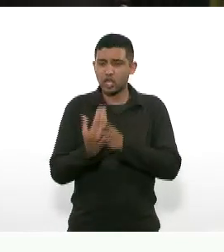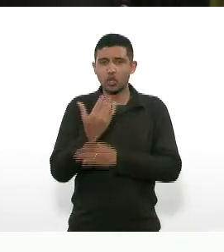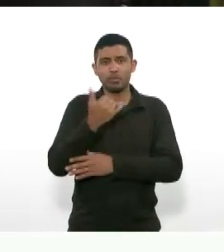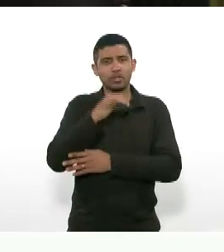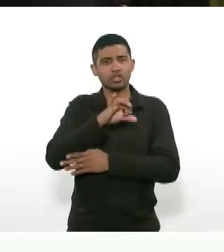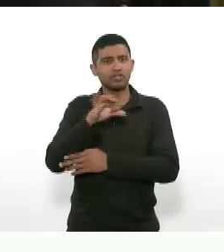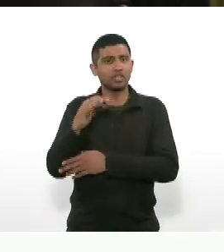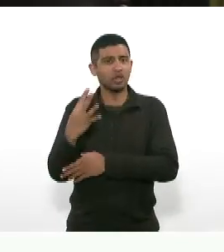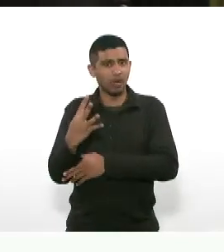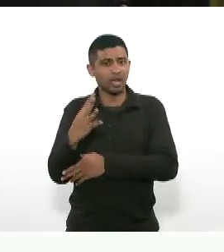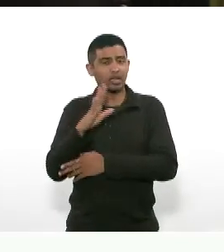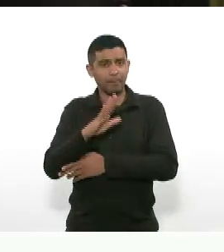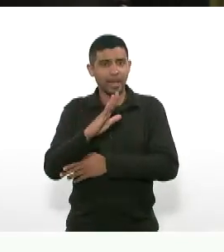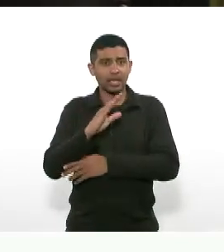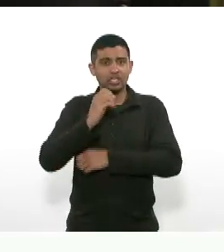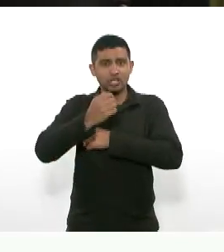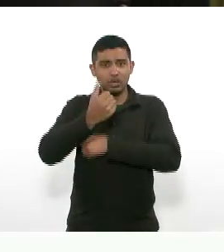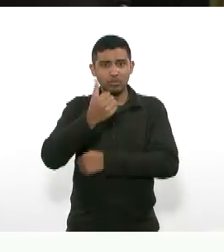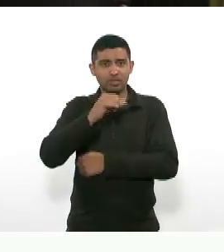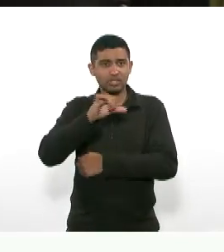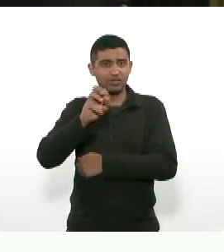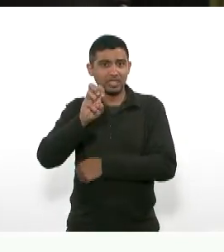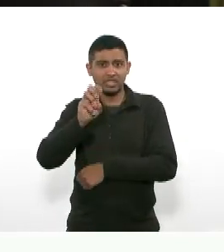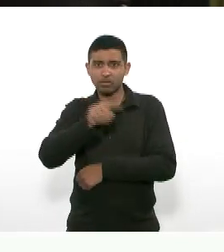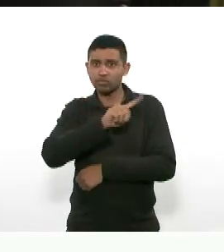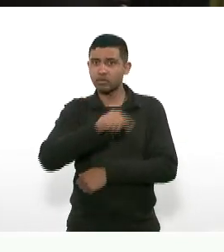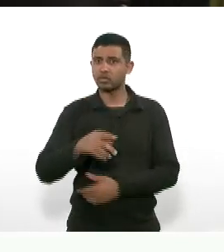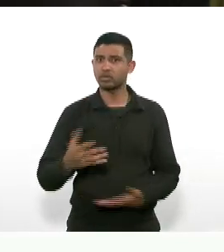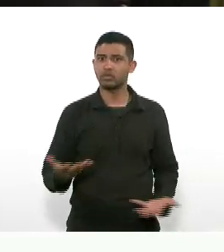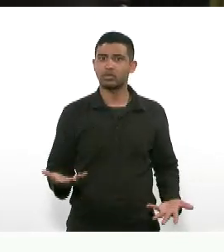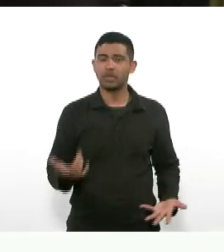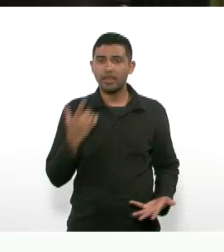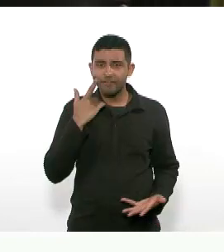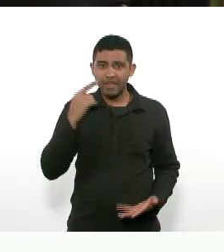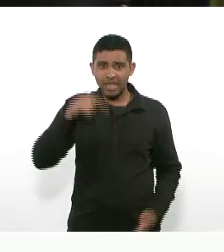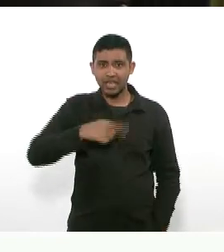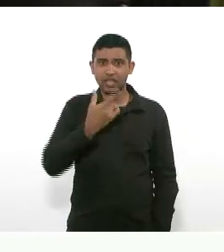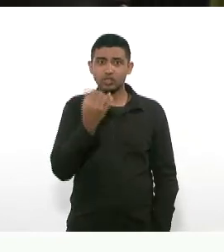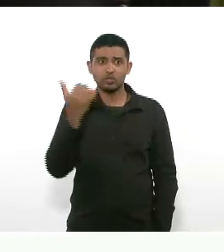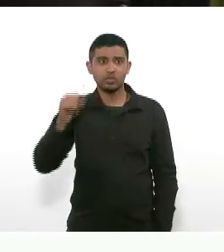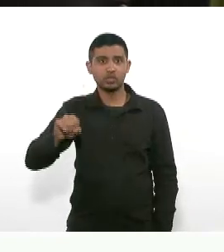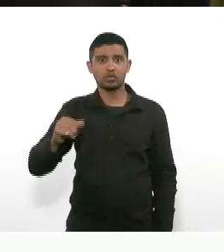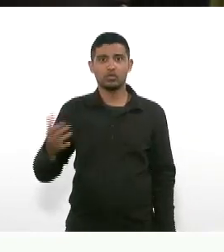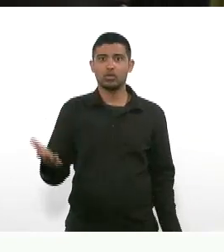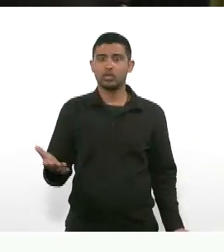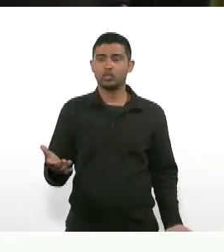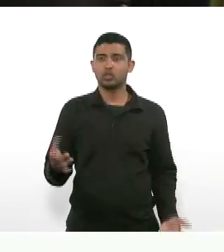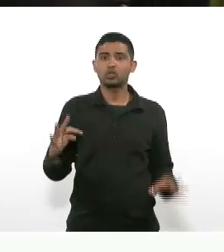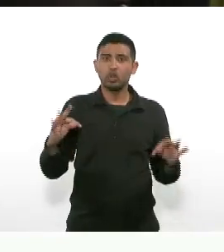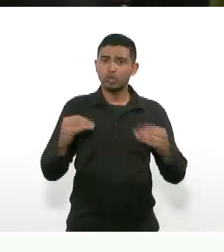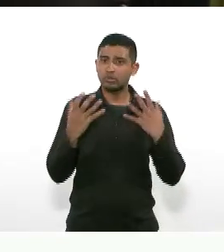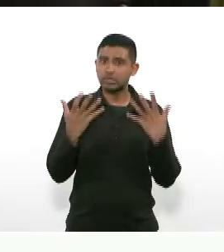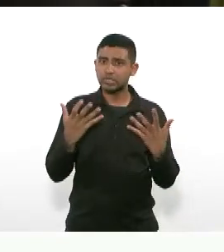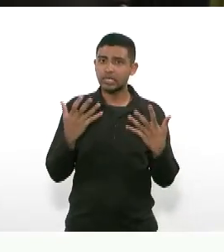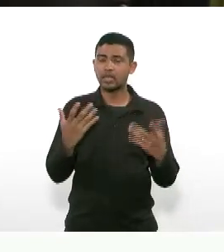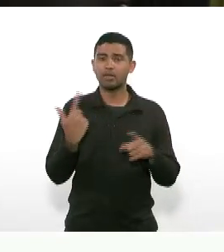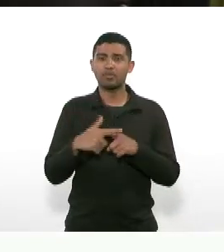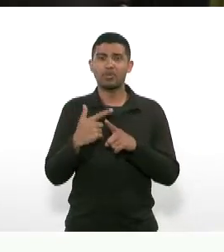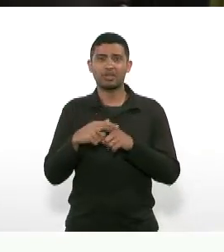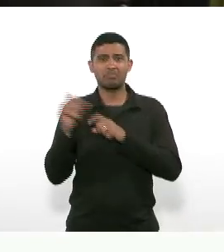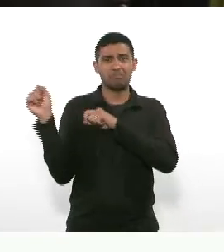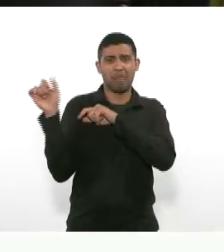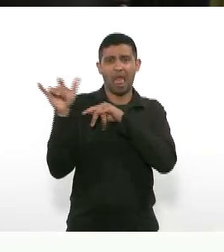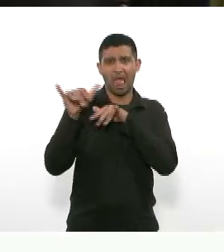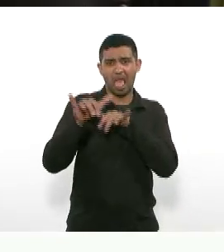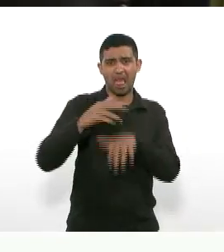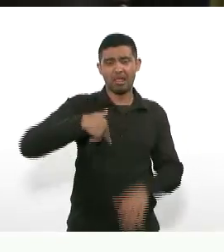de 2018 era a grande demanda que a sociedade do Estado do Rio de Janeiro desejava, a ponto da intervenção acolher